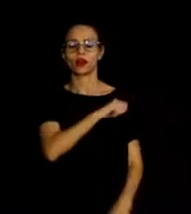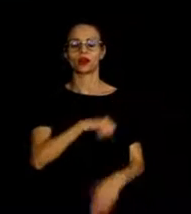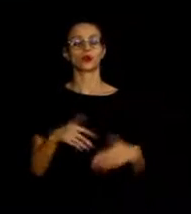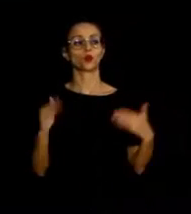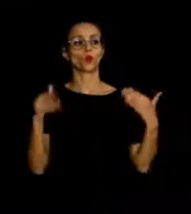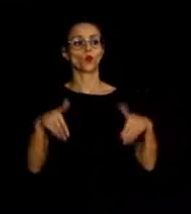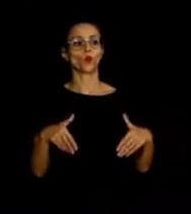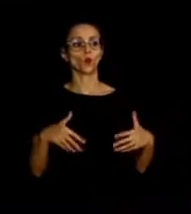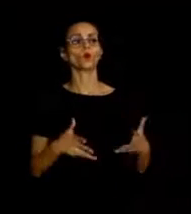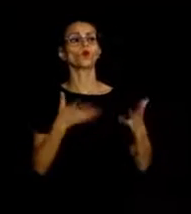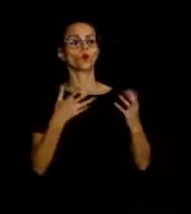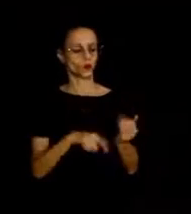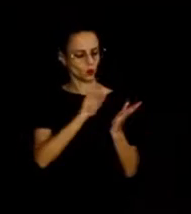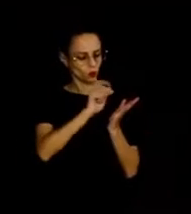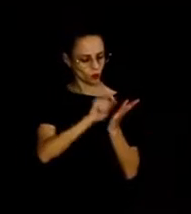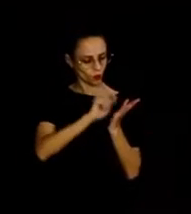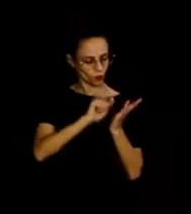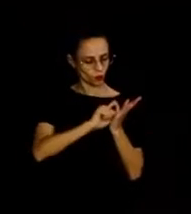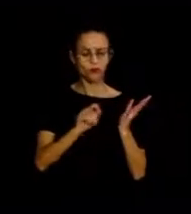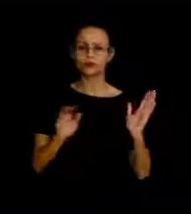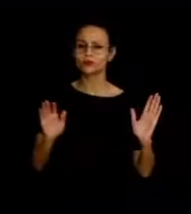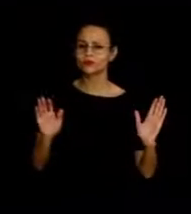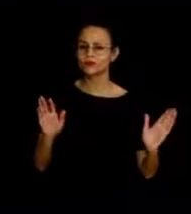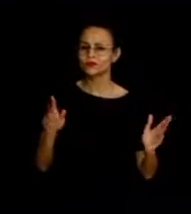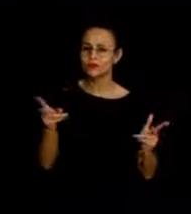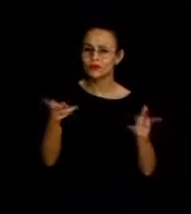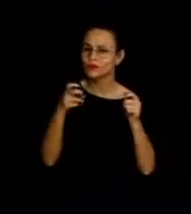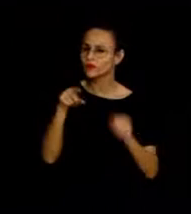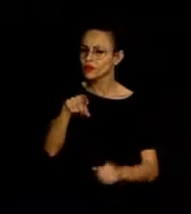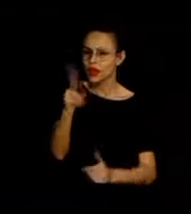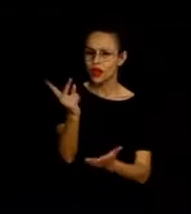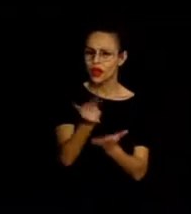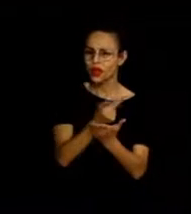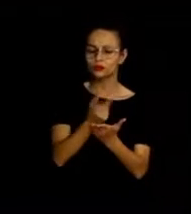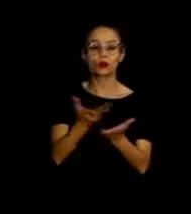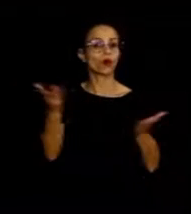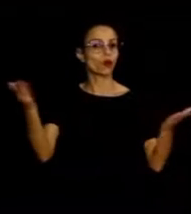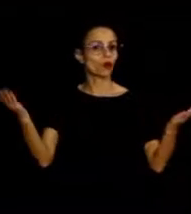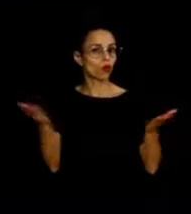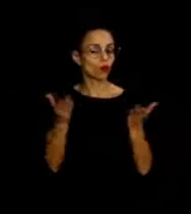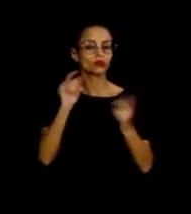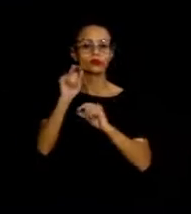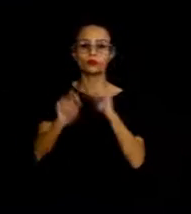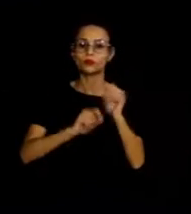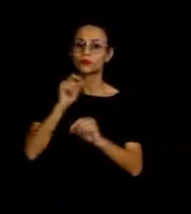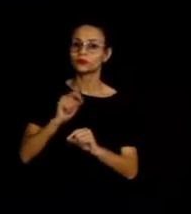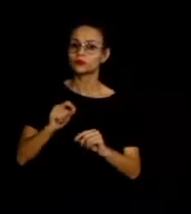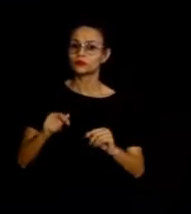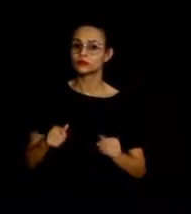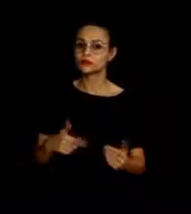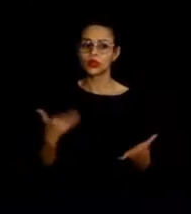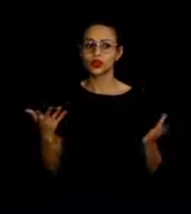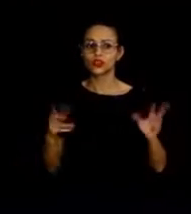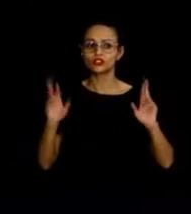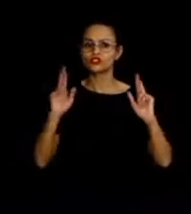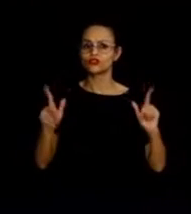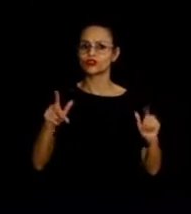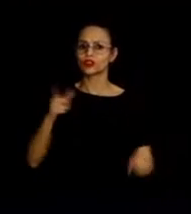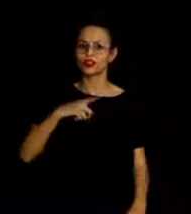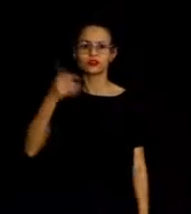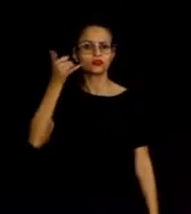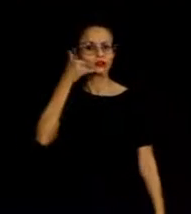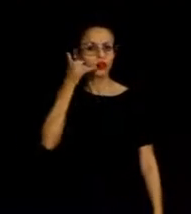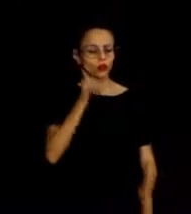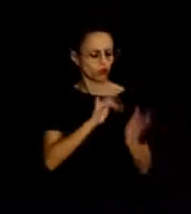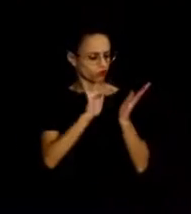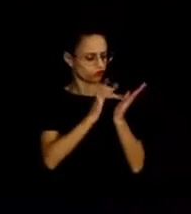passiva anotando e a gente percebeu que estava errado hoje você tem o universo na palma da tua mão você tem um